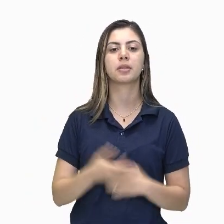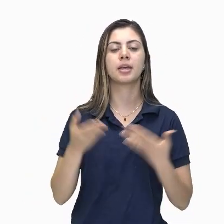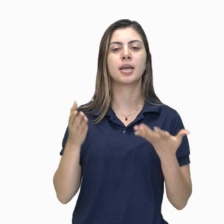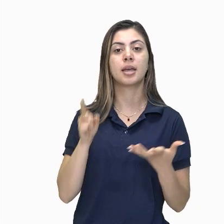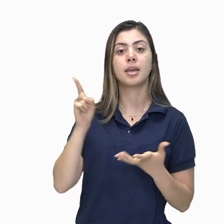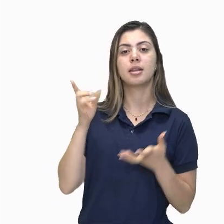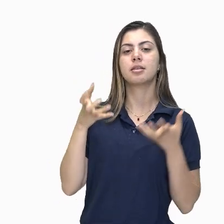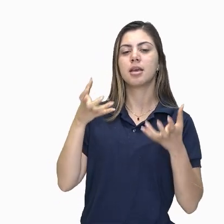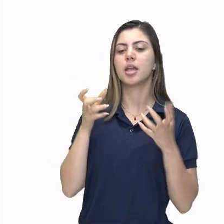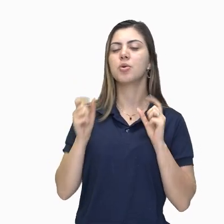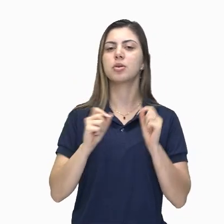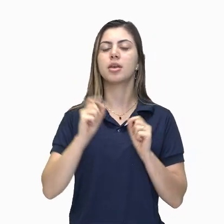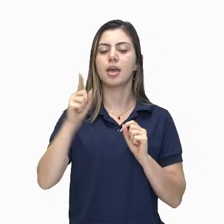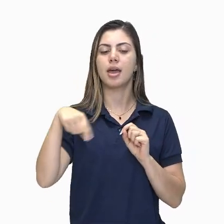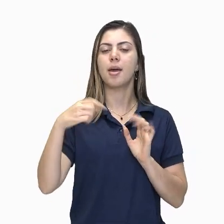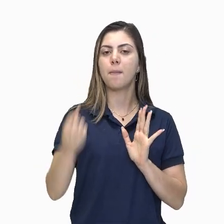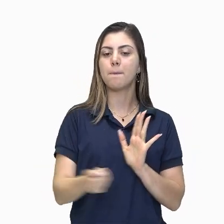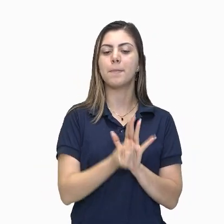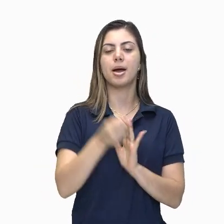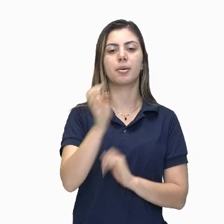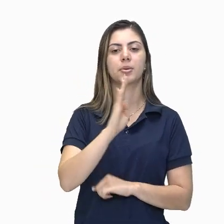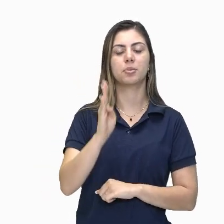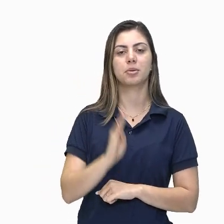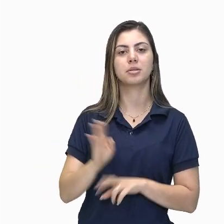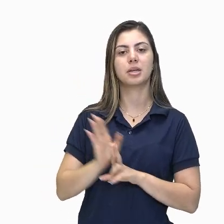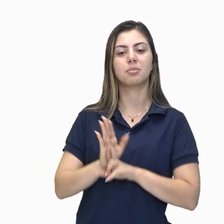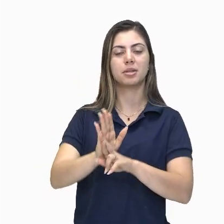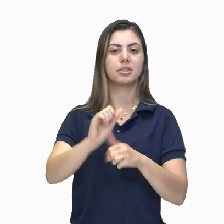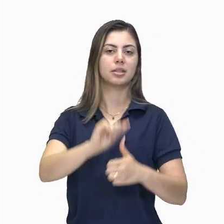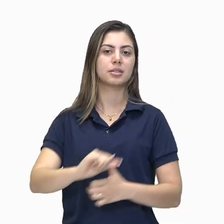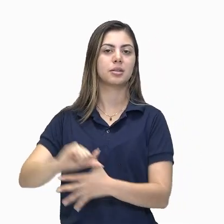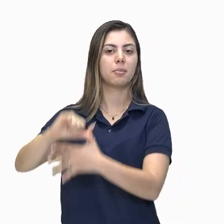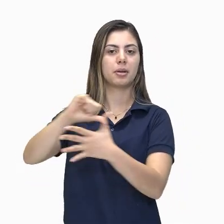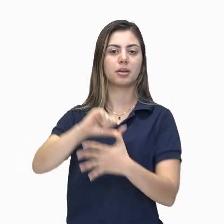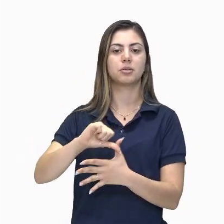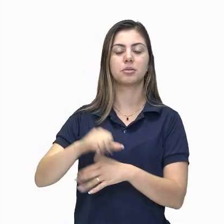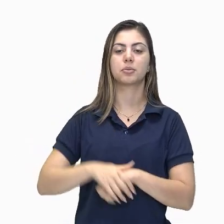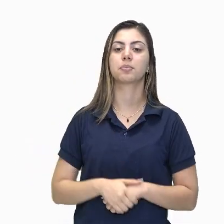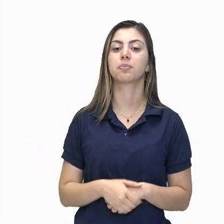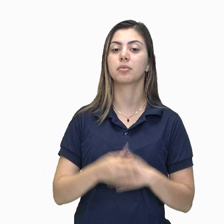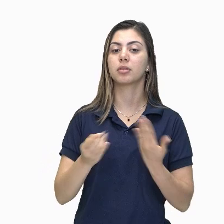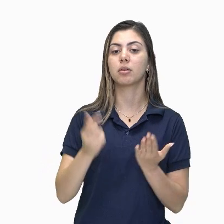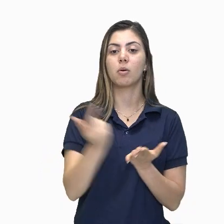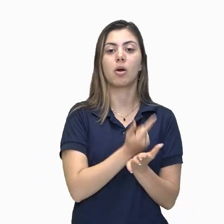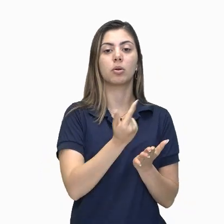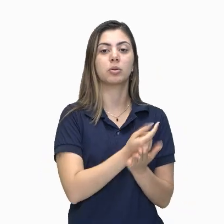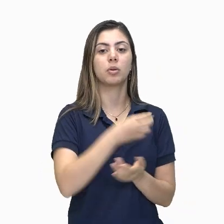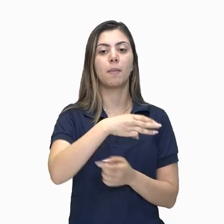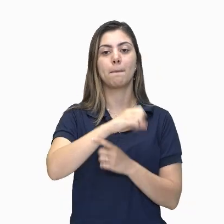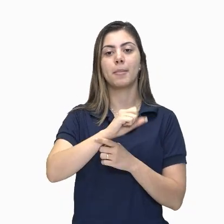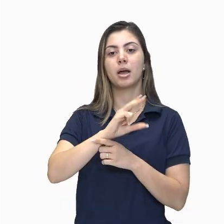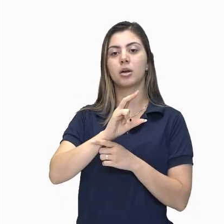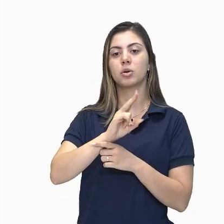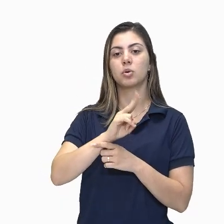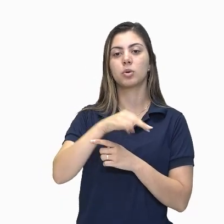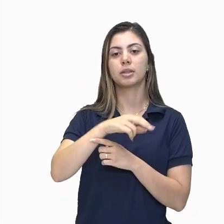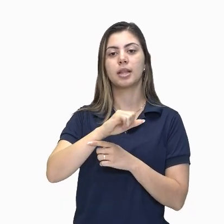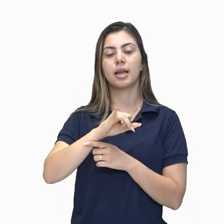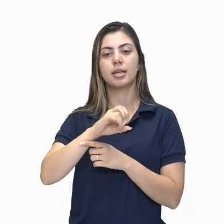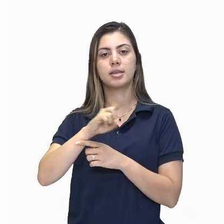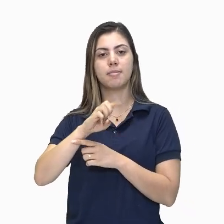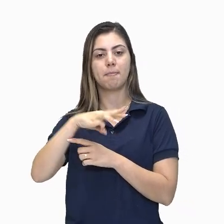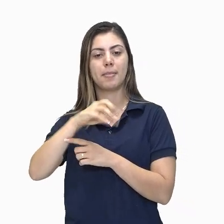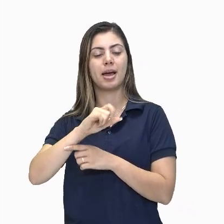do Brasil e fosse representativo da América do Sul. Sua obra Macunaíma é considerada uma das mais importantes do